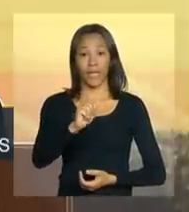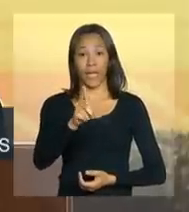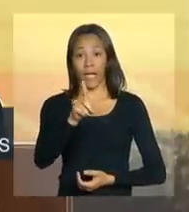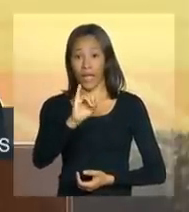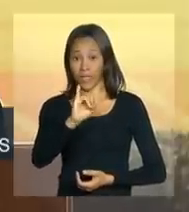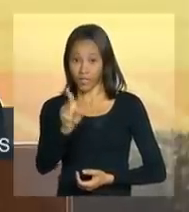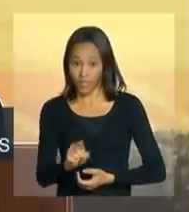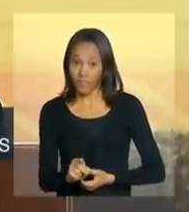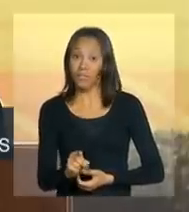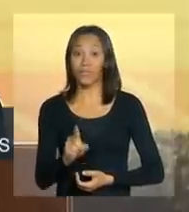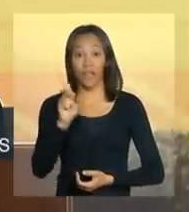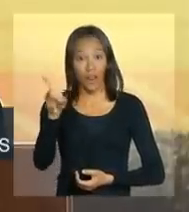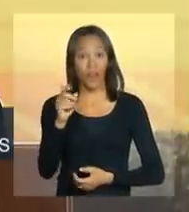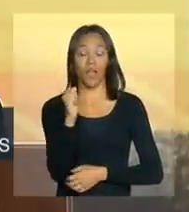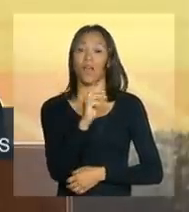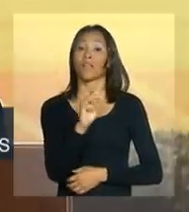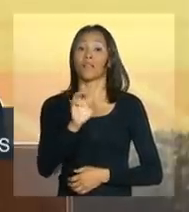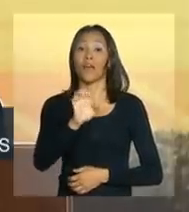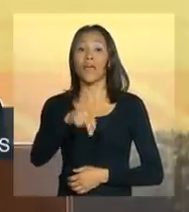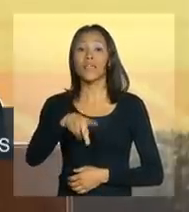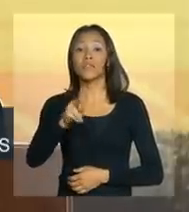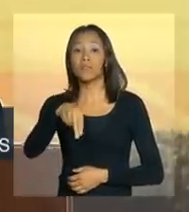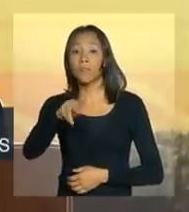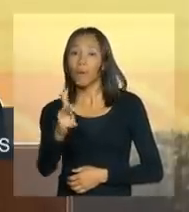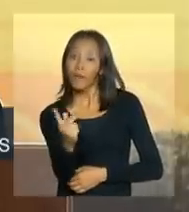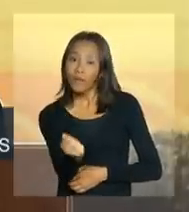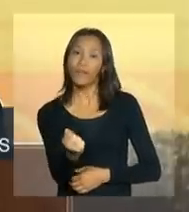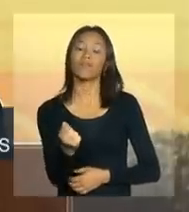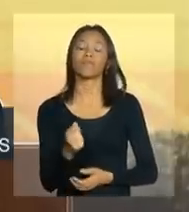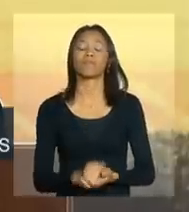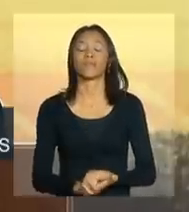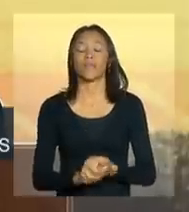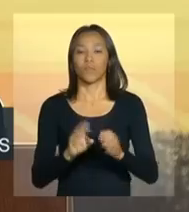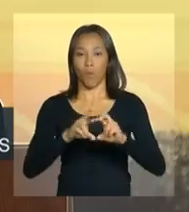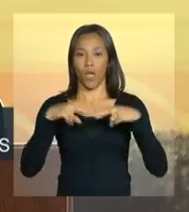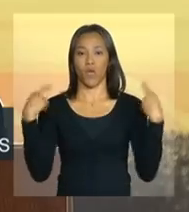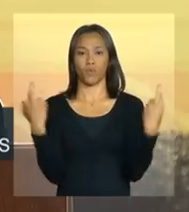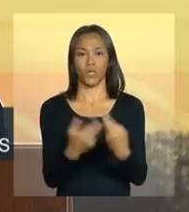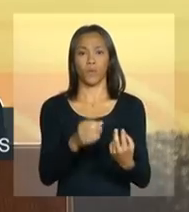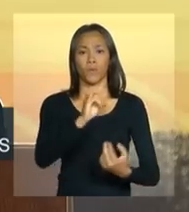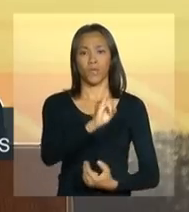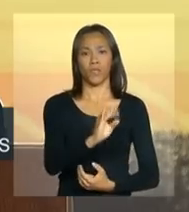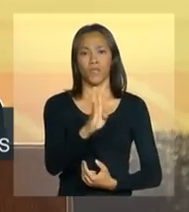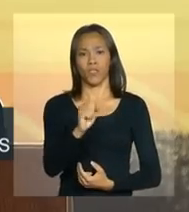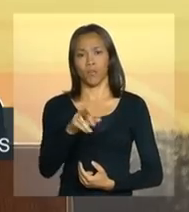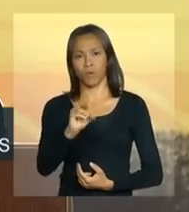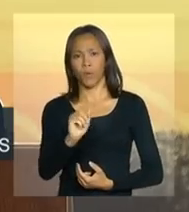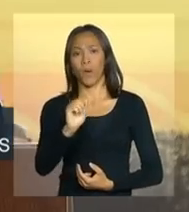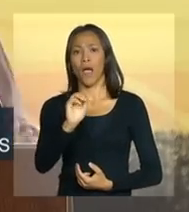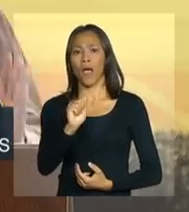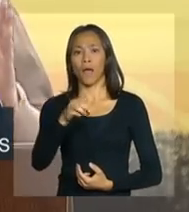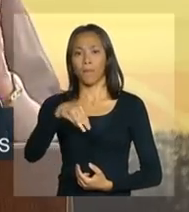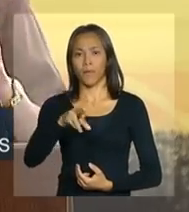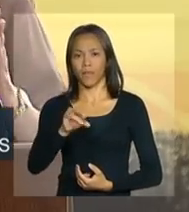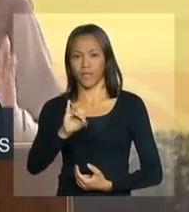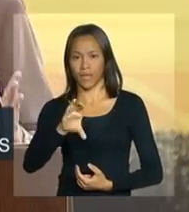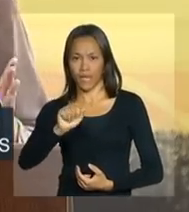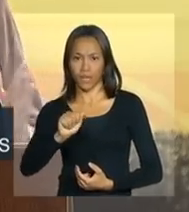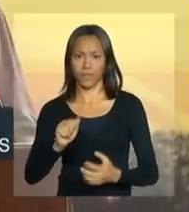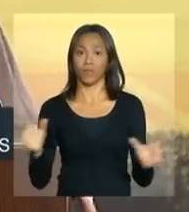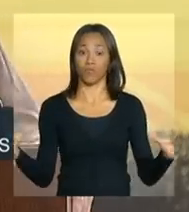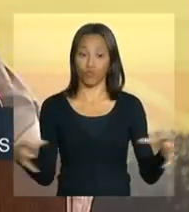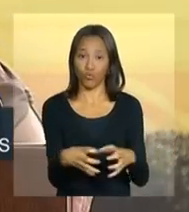na reunião chamada iberoamericana a reunião iberoamericana entre os